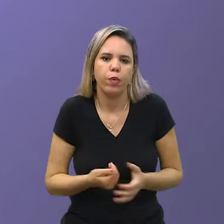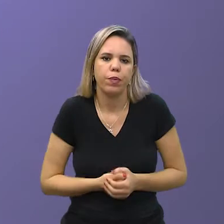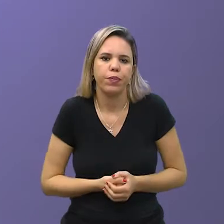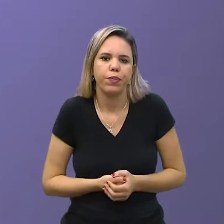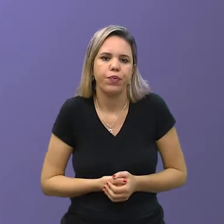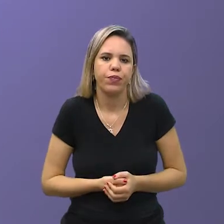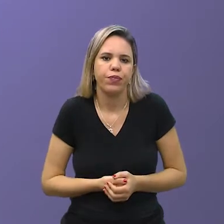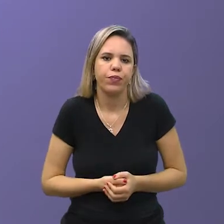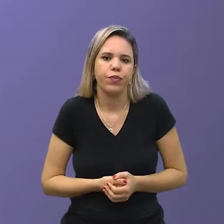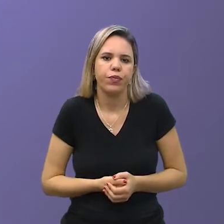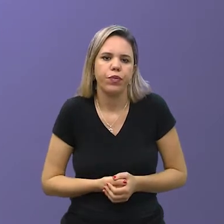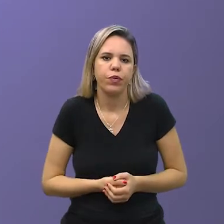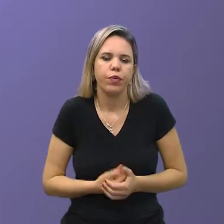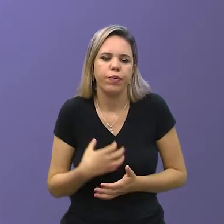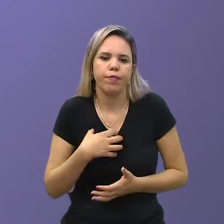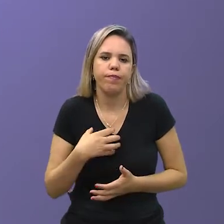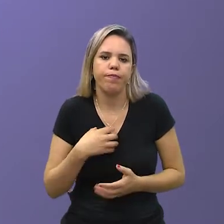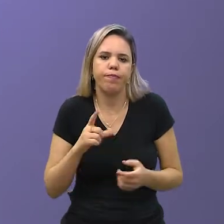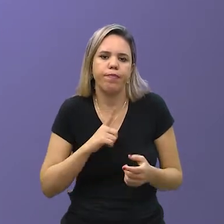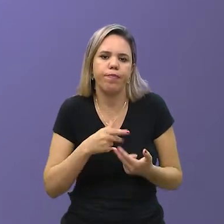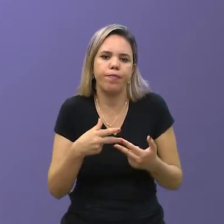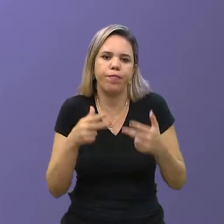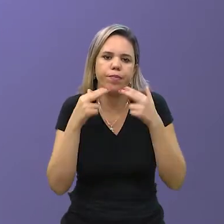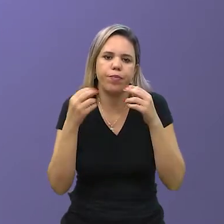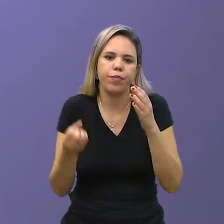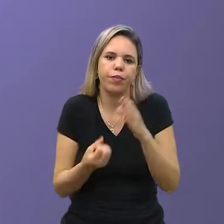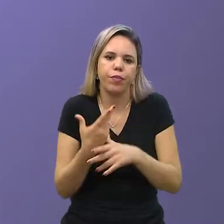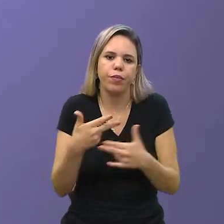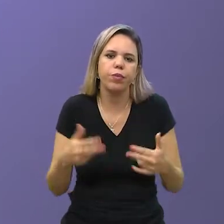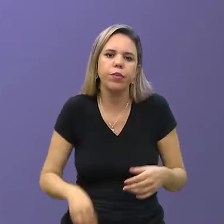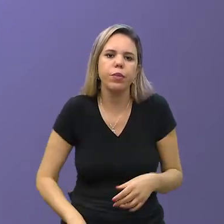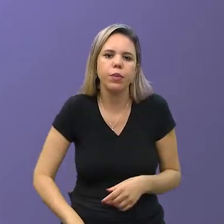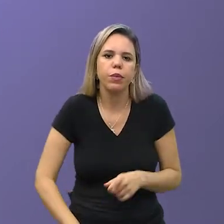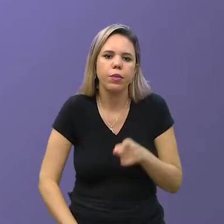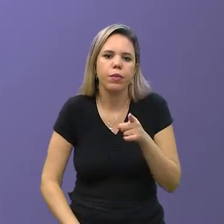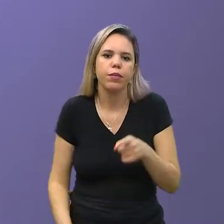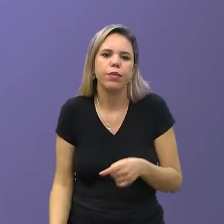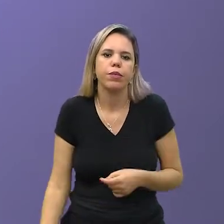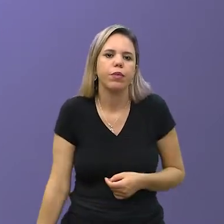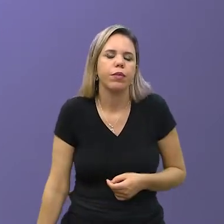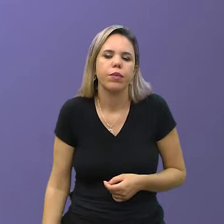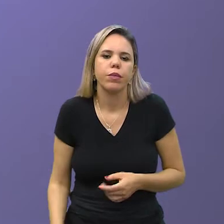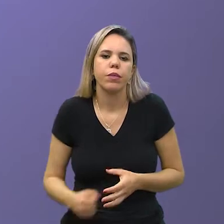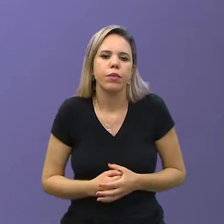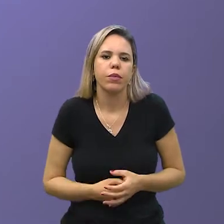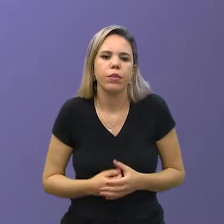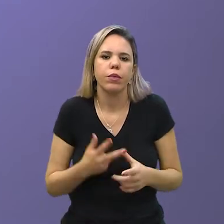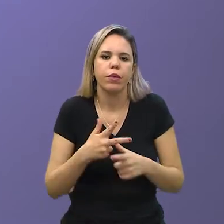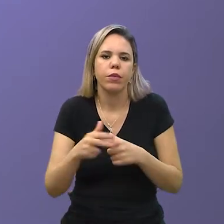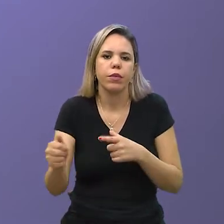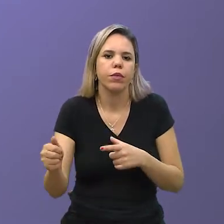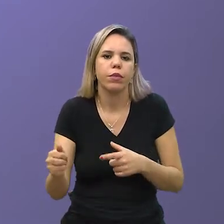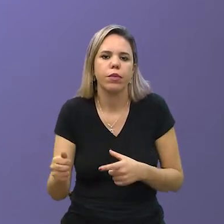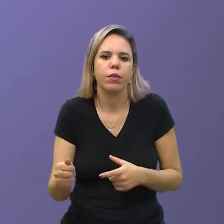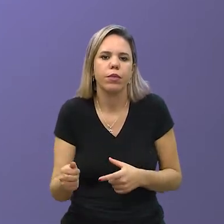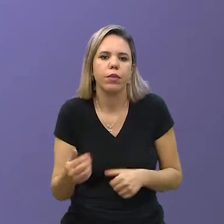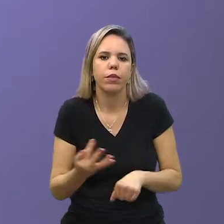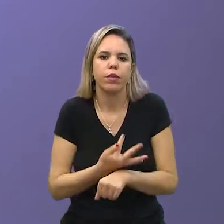algum ego, né? De ter uma coisa nova, ou até mesmo para você sair de um